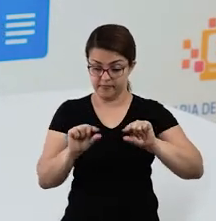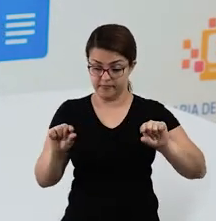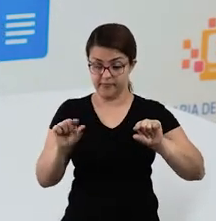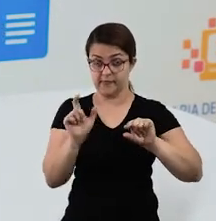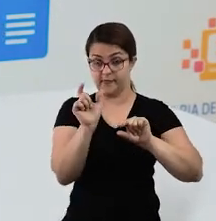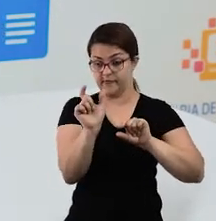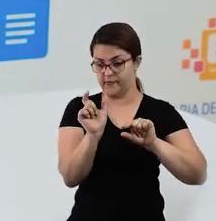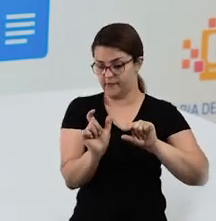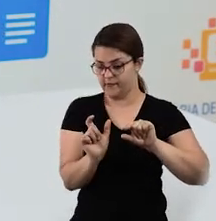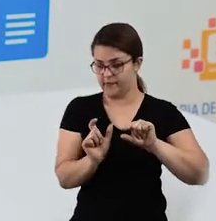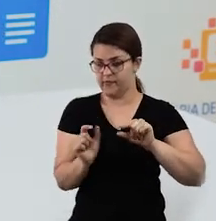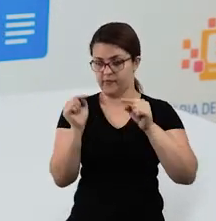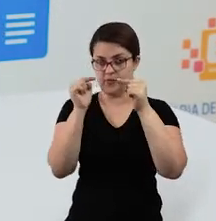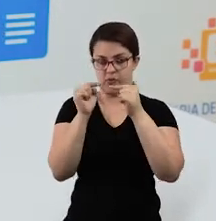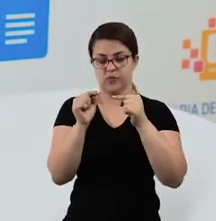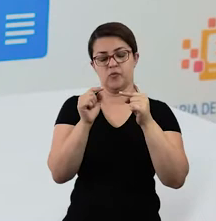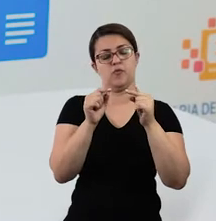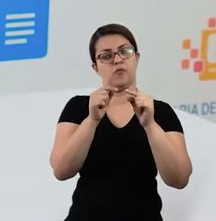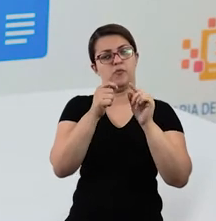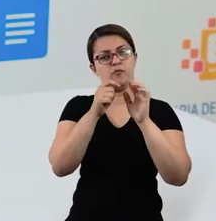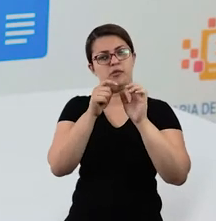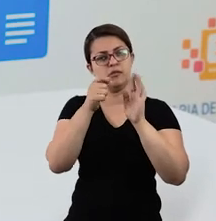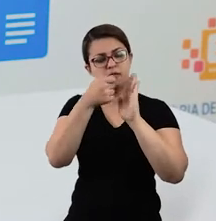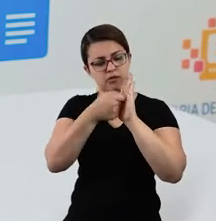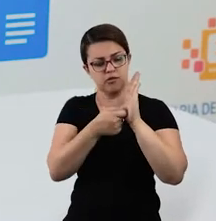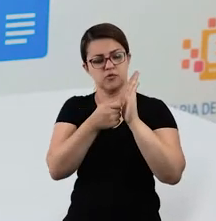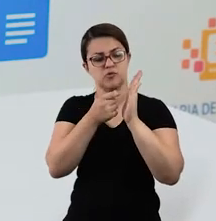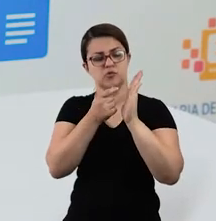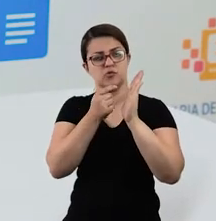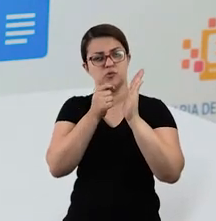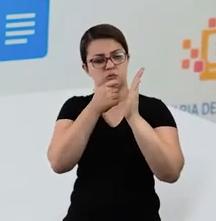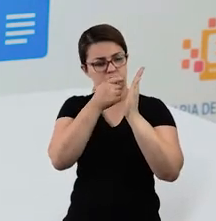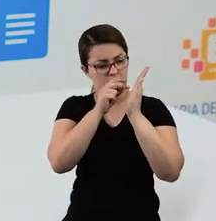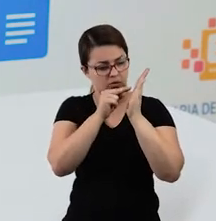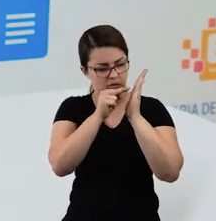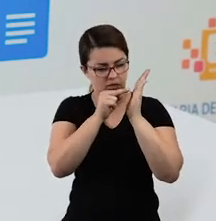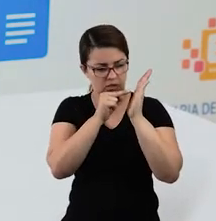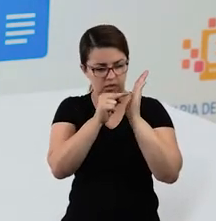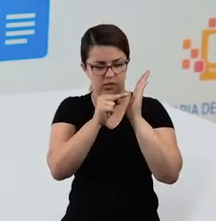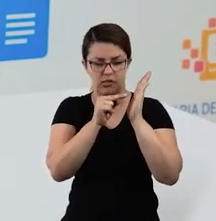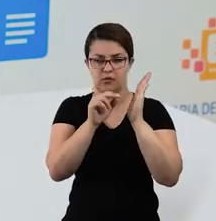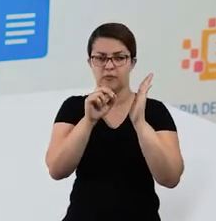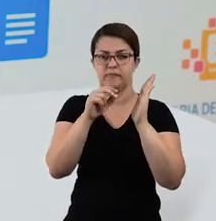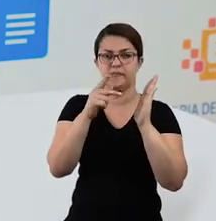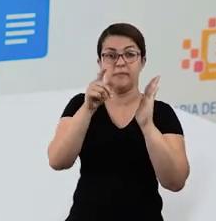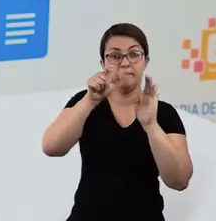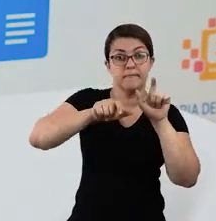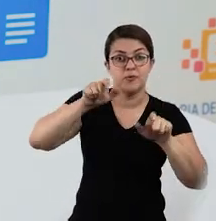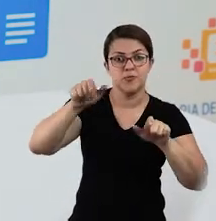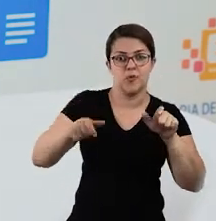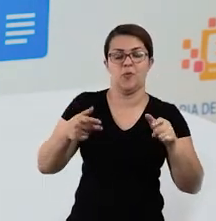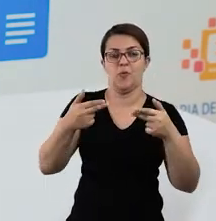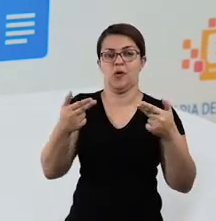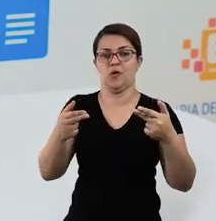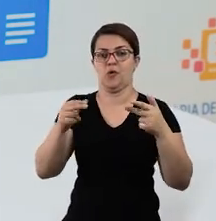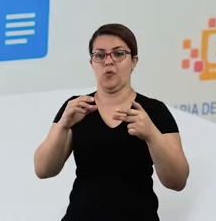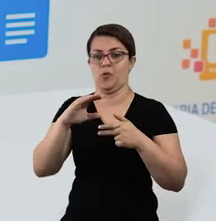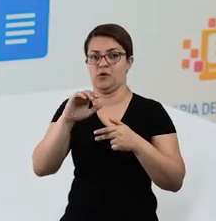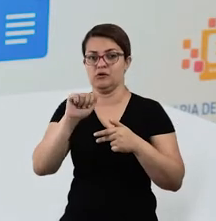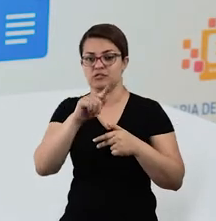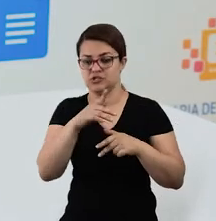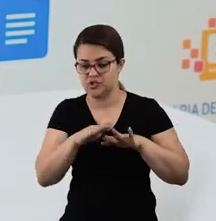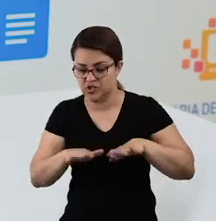pessoas. Conforme você vai lendo o texto, você vai encaixar ou pessoa ou pessoas, ou chão ou